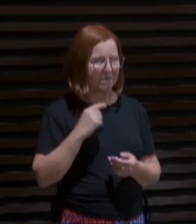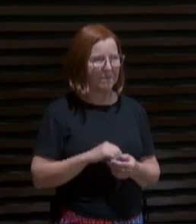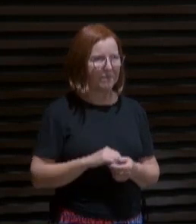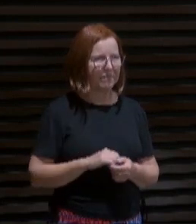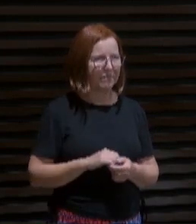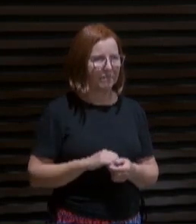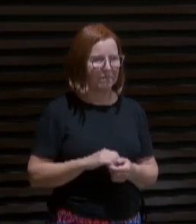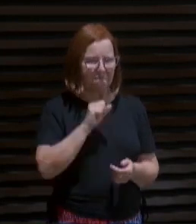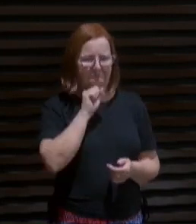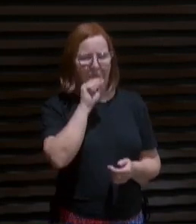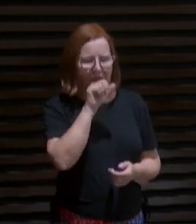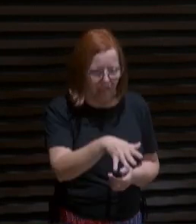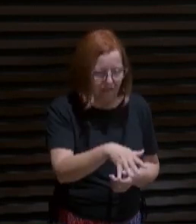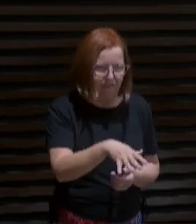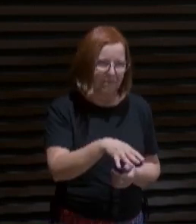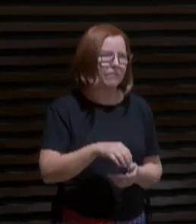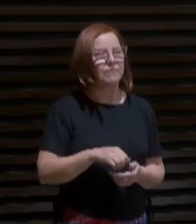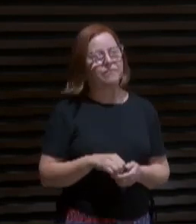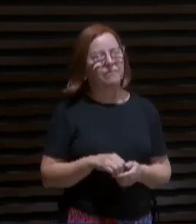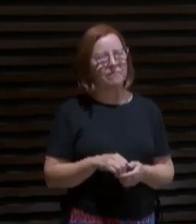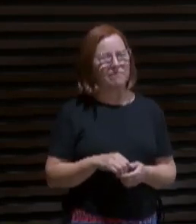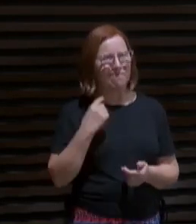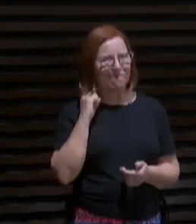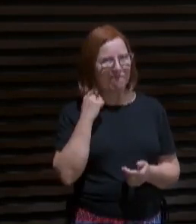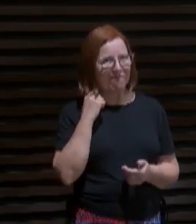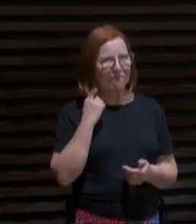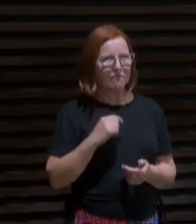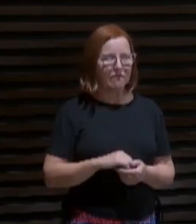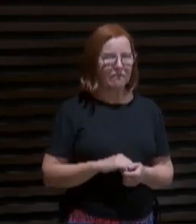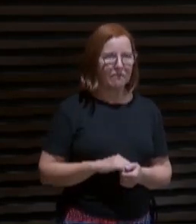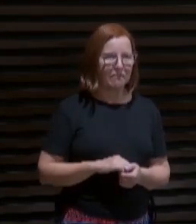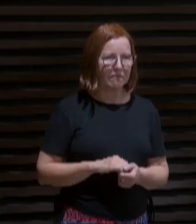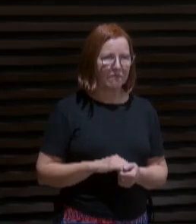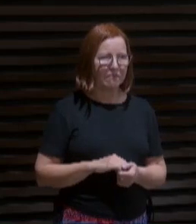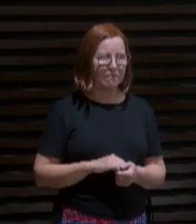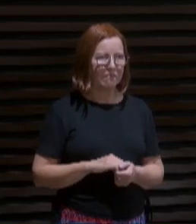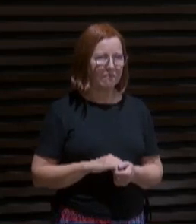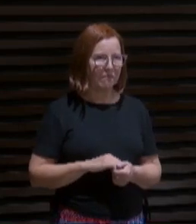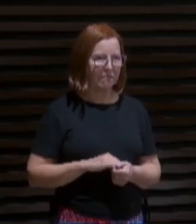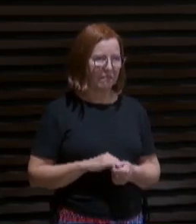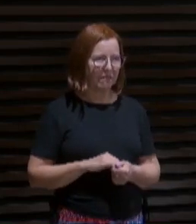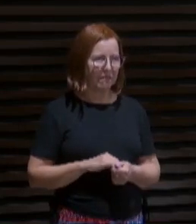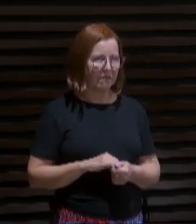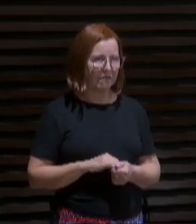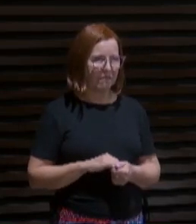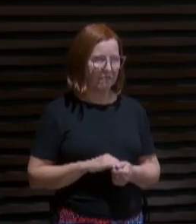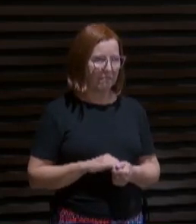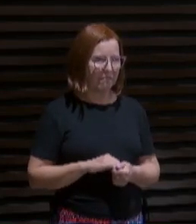O vômito, a nojeira, a podridão.